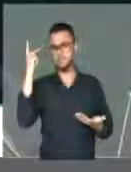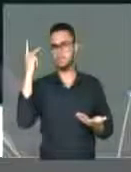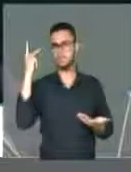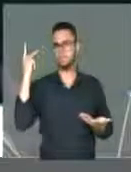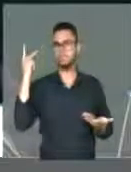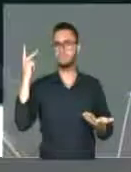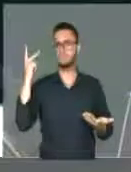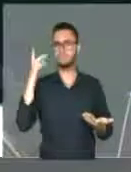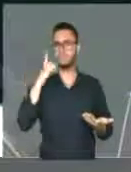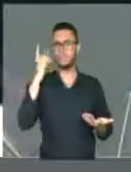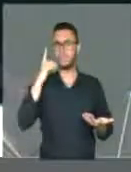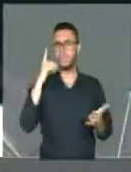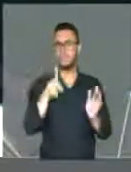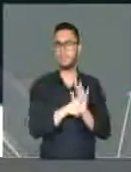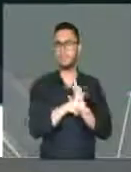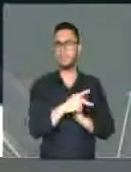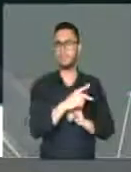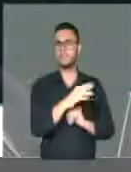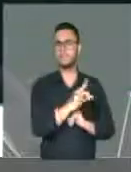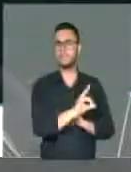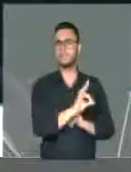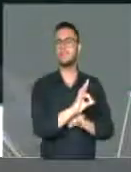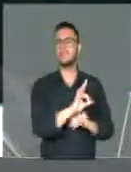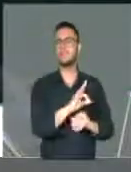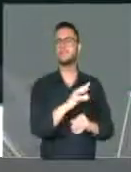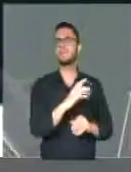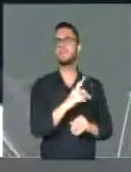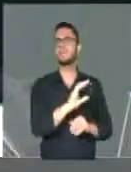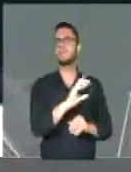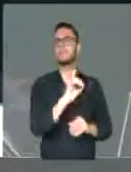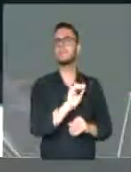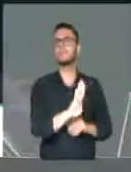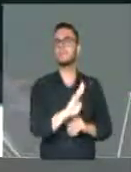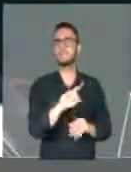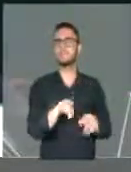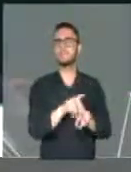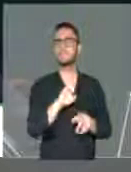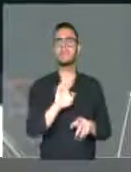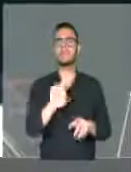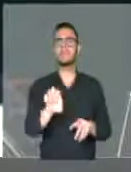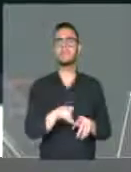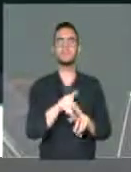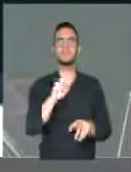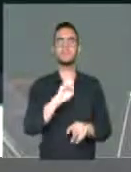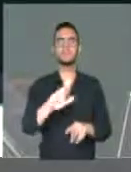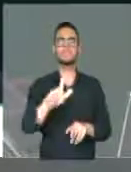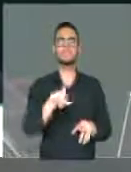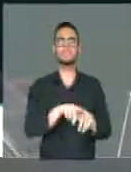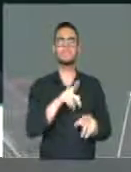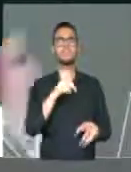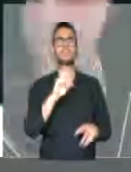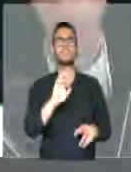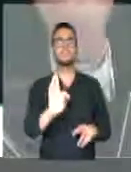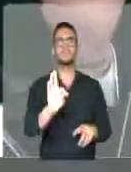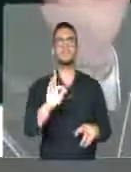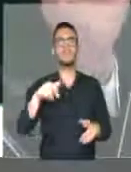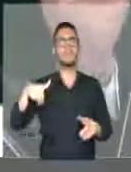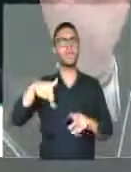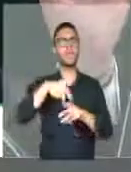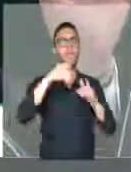dos deputados do PT, PCdoB, Rede, PSOL, PDT e outros,